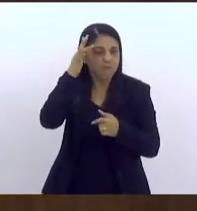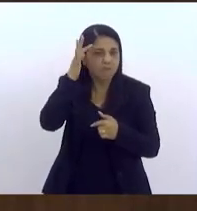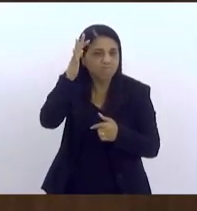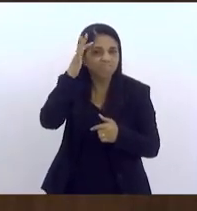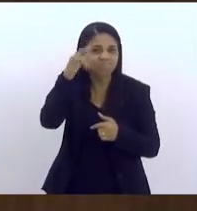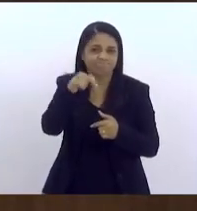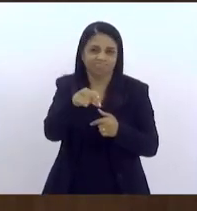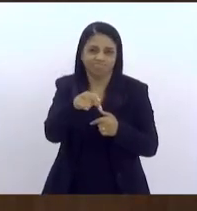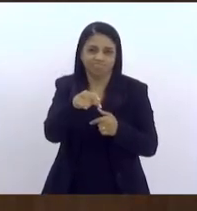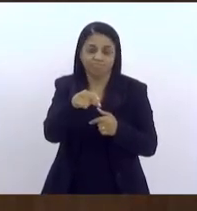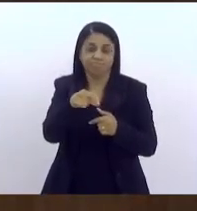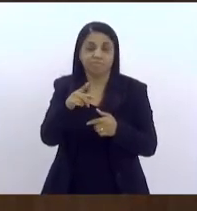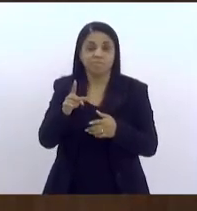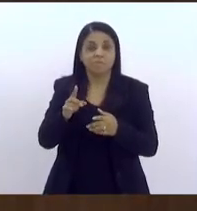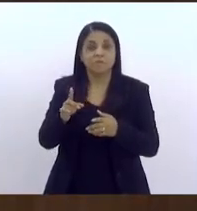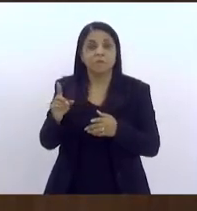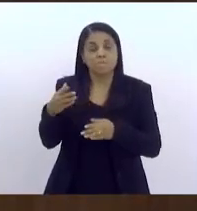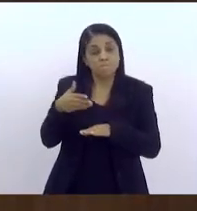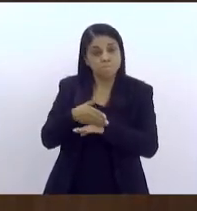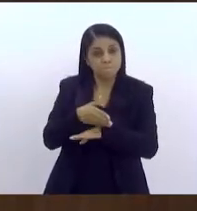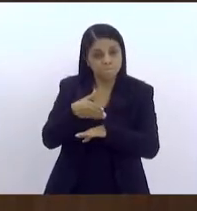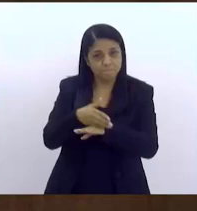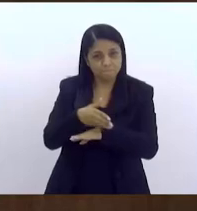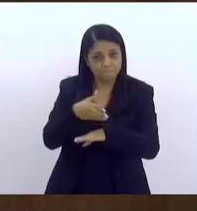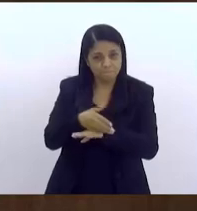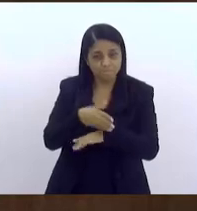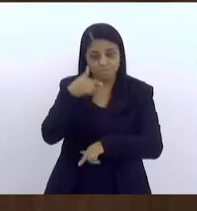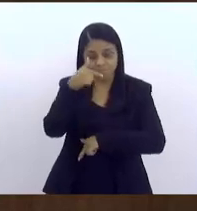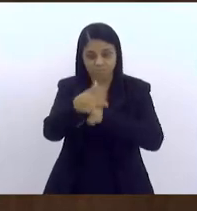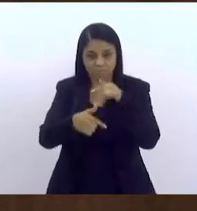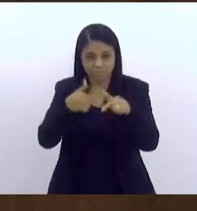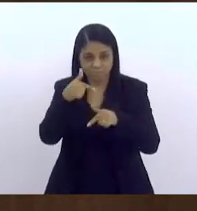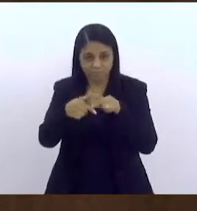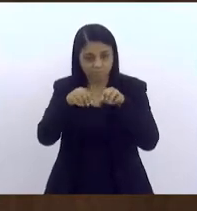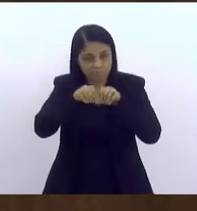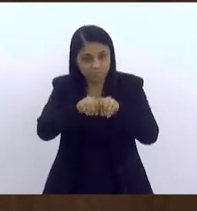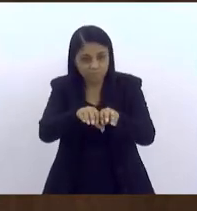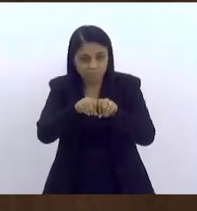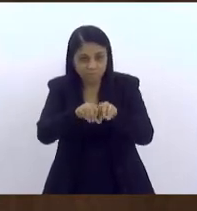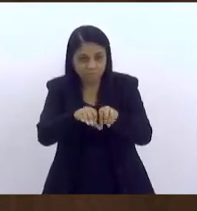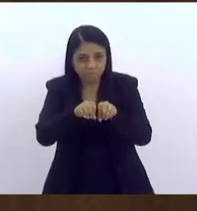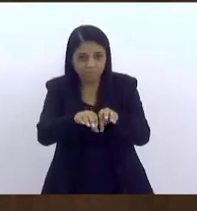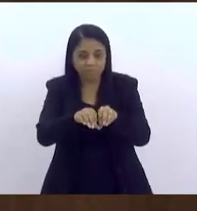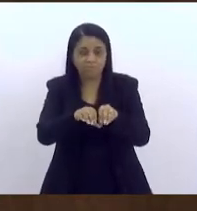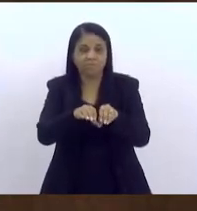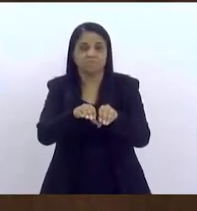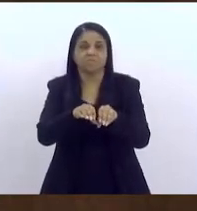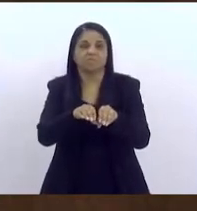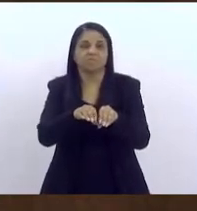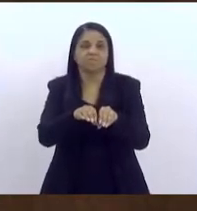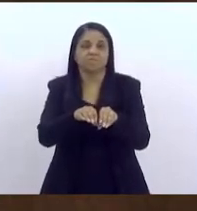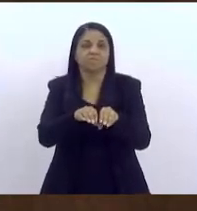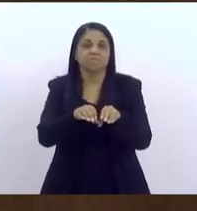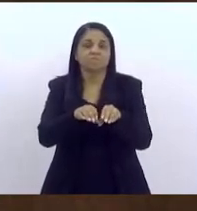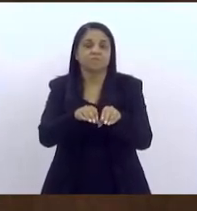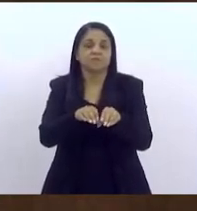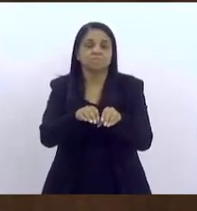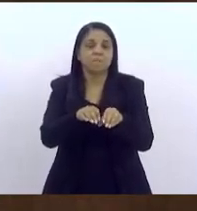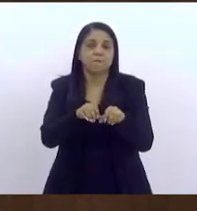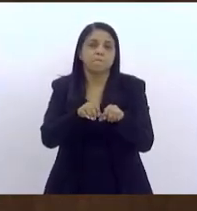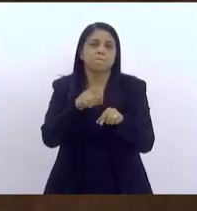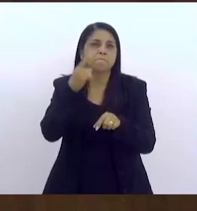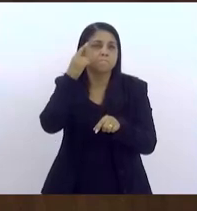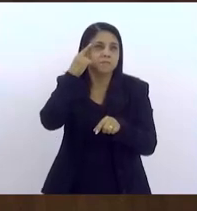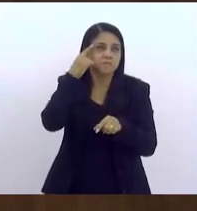sobre a presença dos trabalhadores da educação e da Ampliação destes trabalhadores para